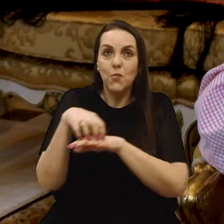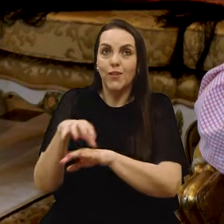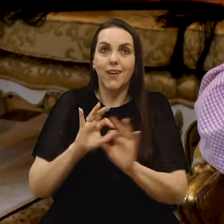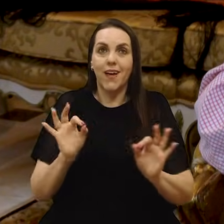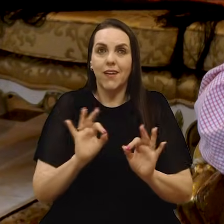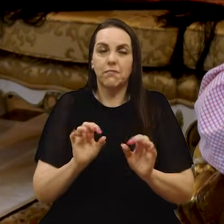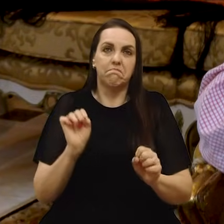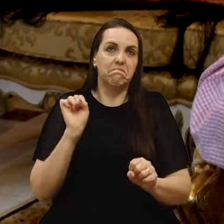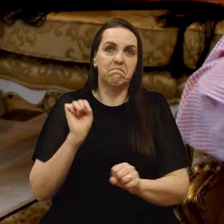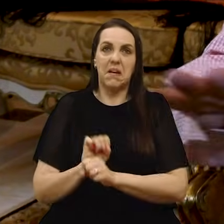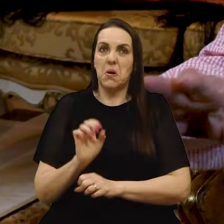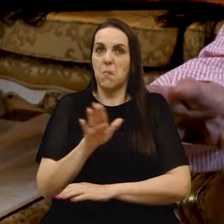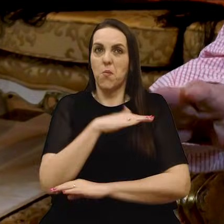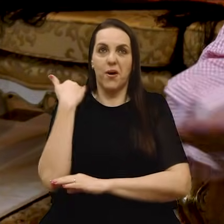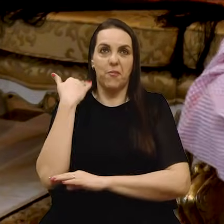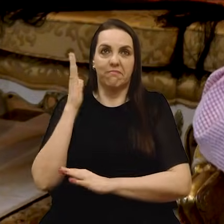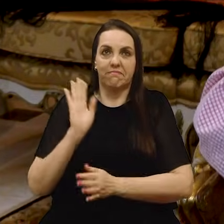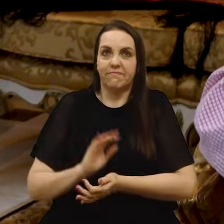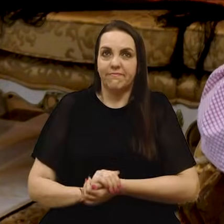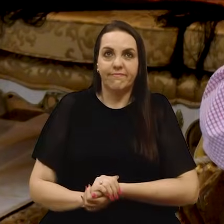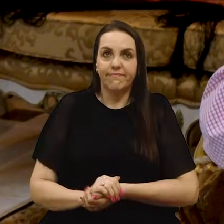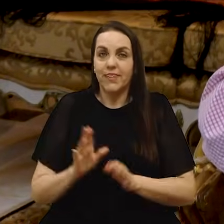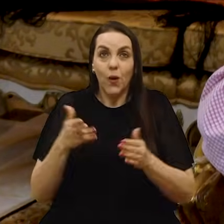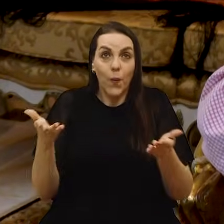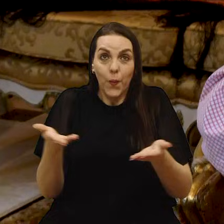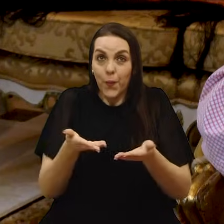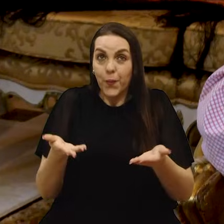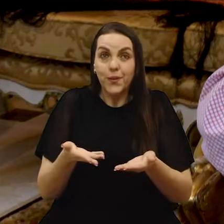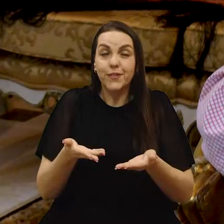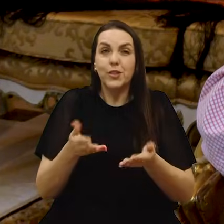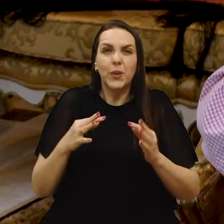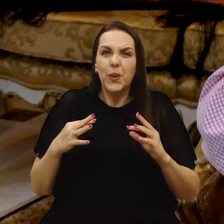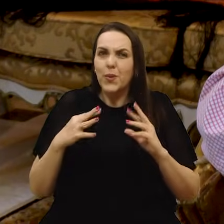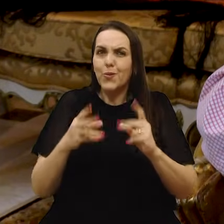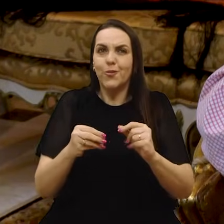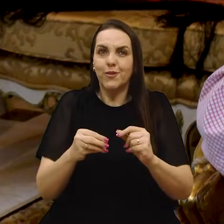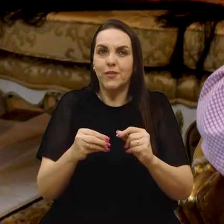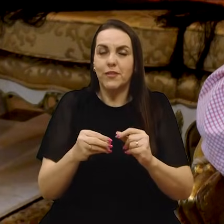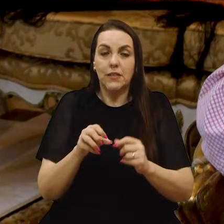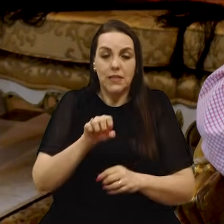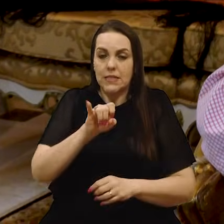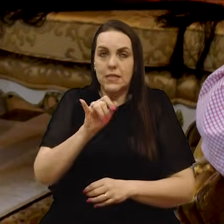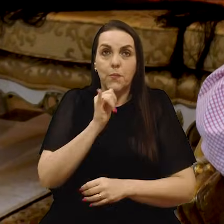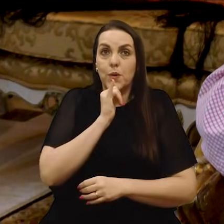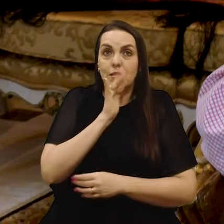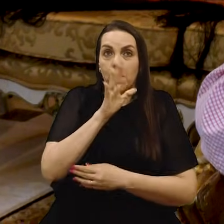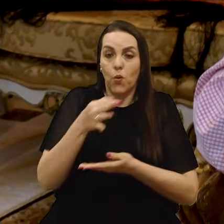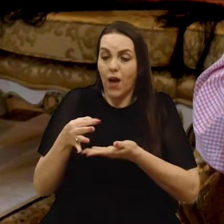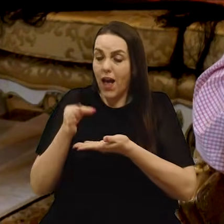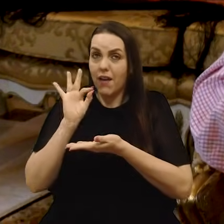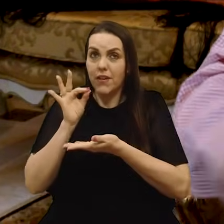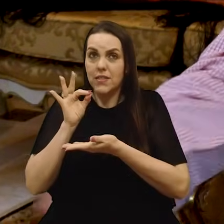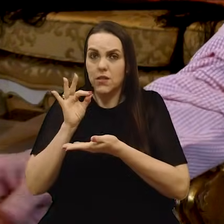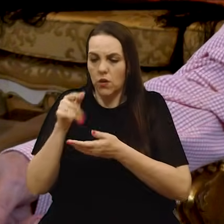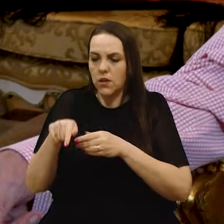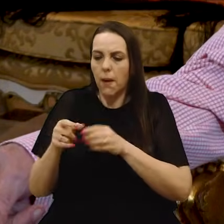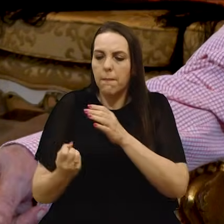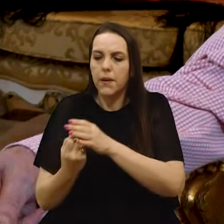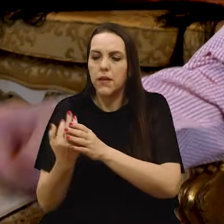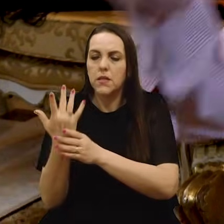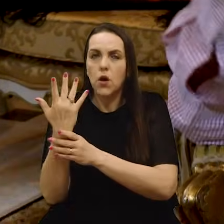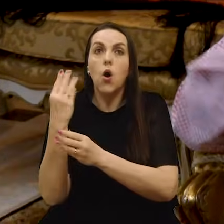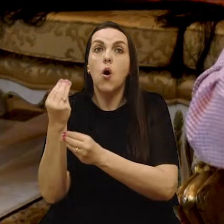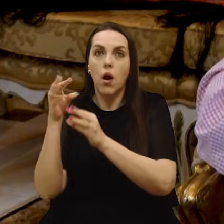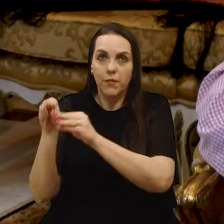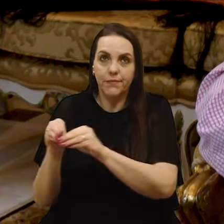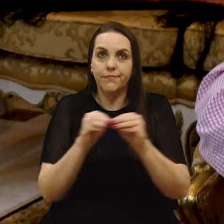é tudo na vida. Se tu não tem transporte, tu está parado, está morto. Então, hoje, tudo, você pega um